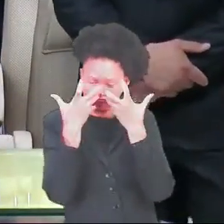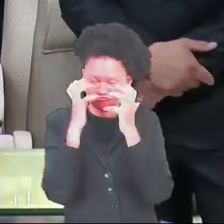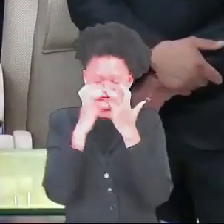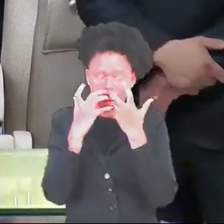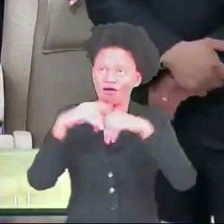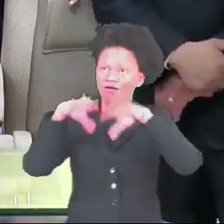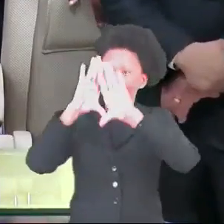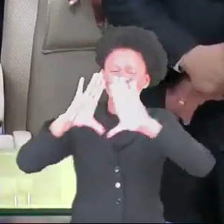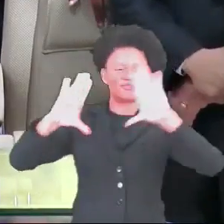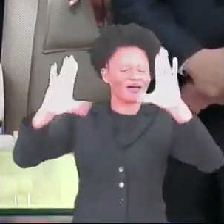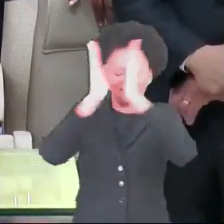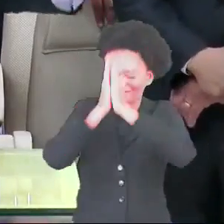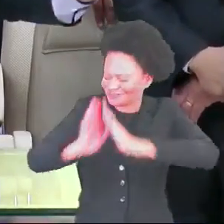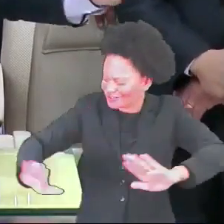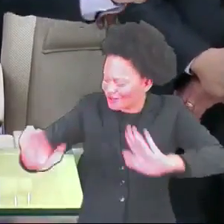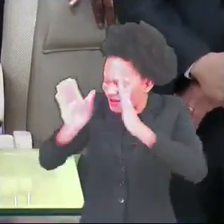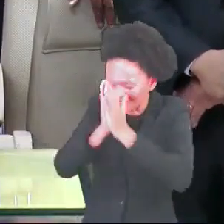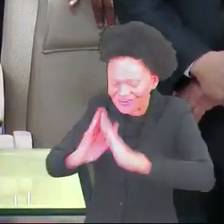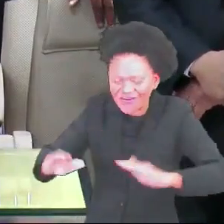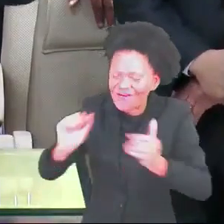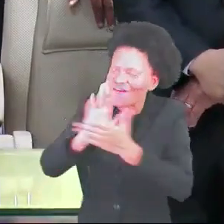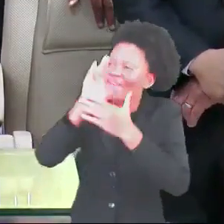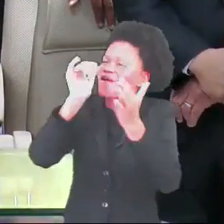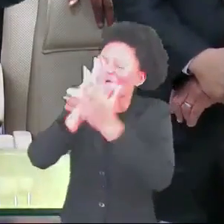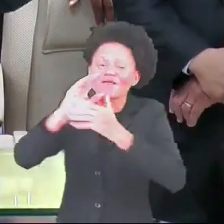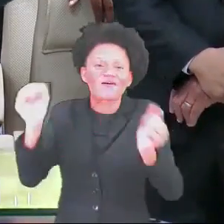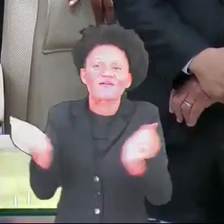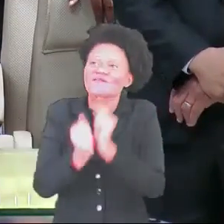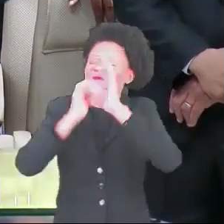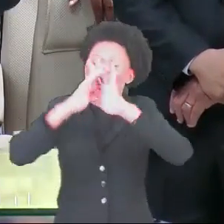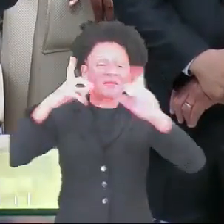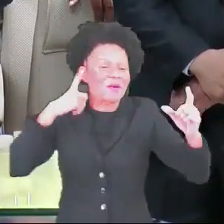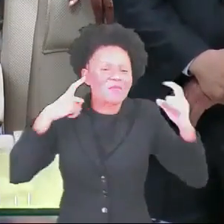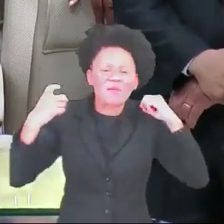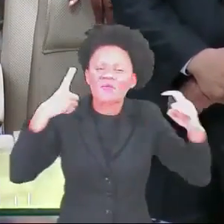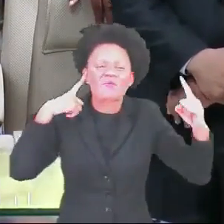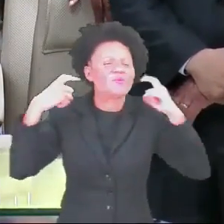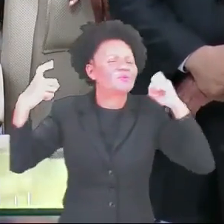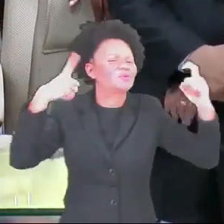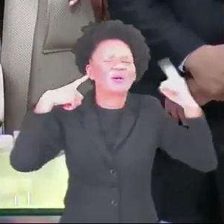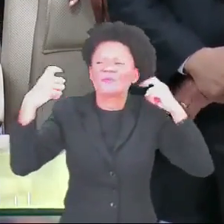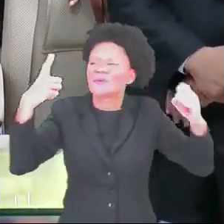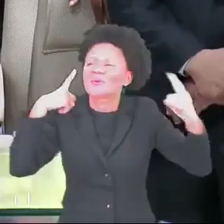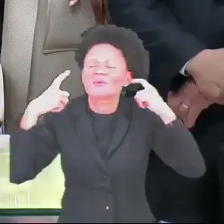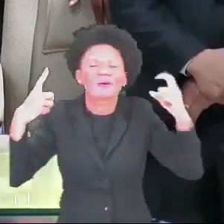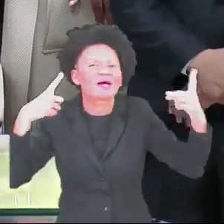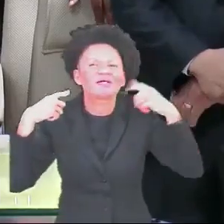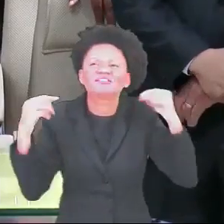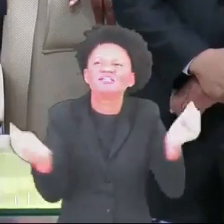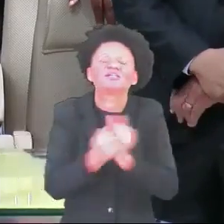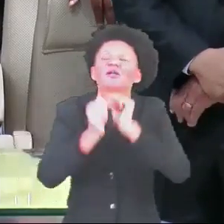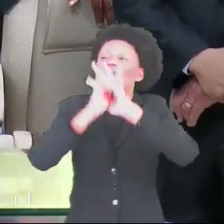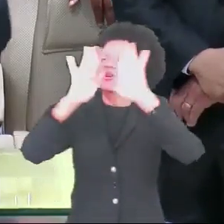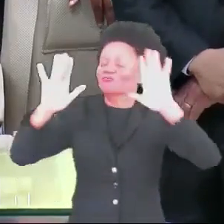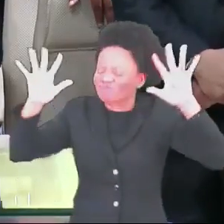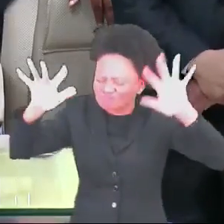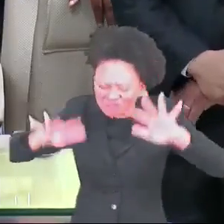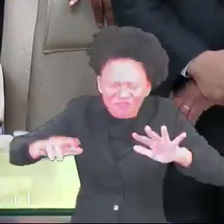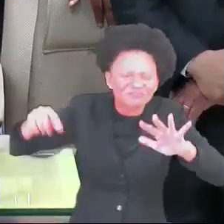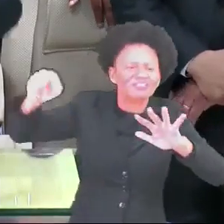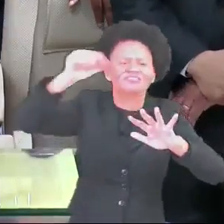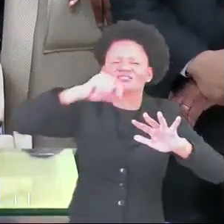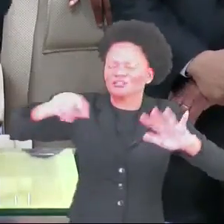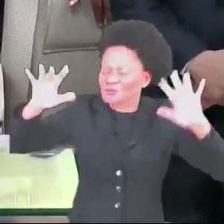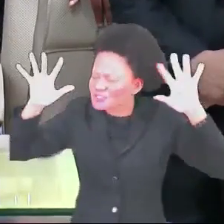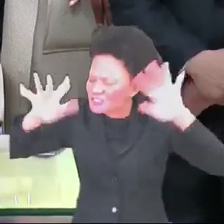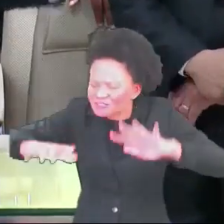céu é adoração, é louvor, é glória, é barulho, é barulho, é barulho, é barulho de glória. Santo, santo, santo, santo,